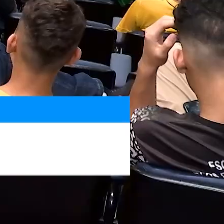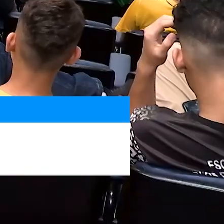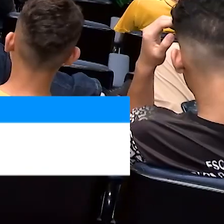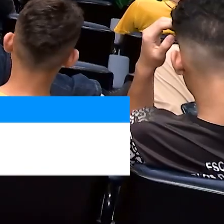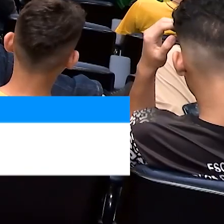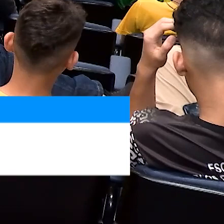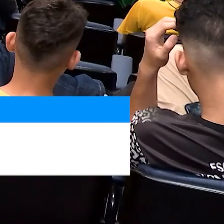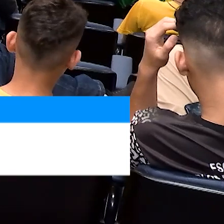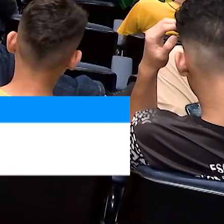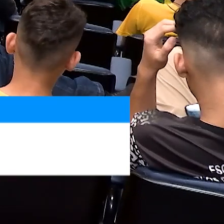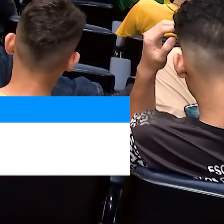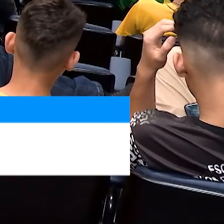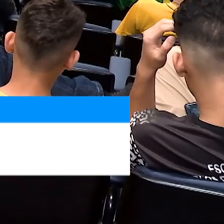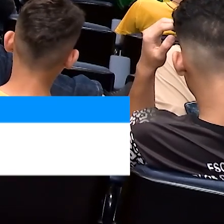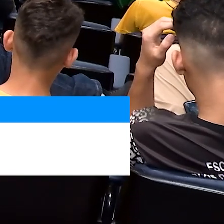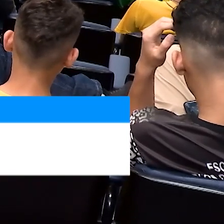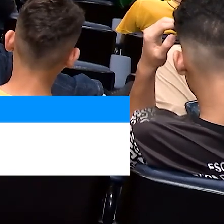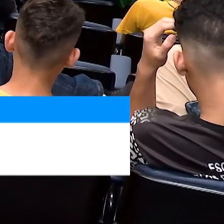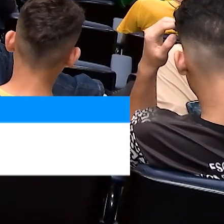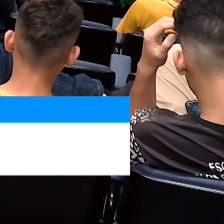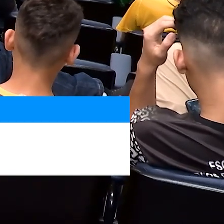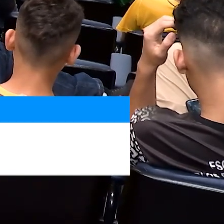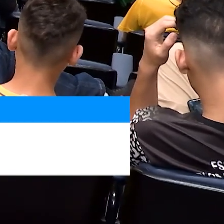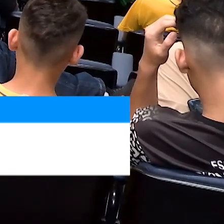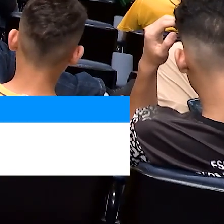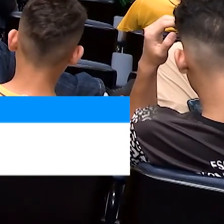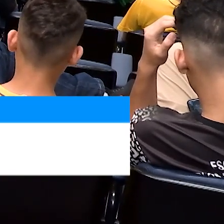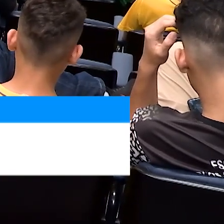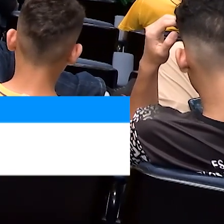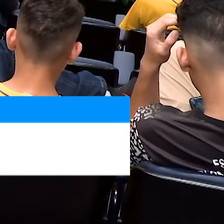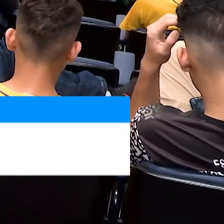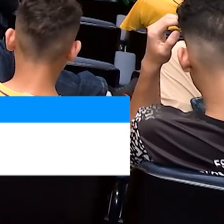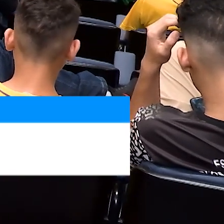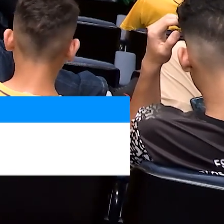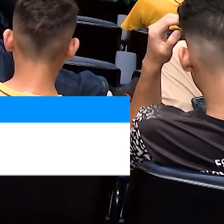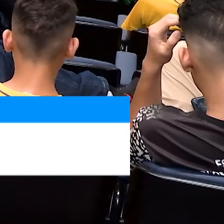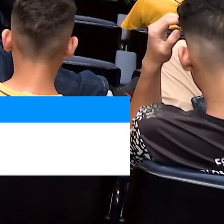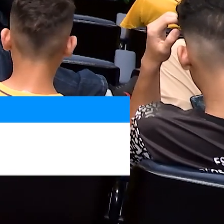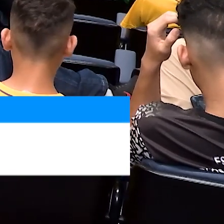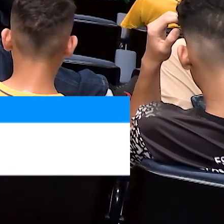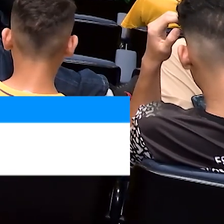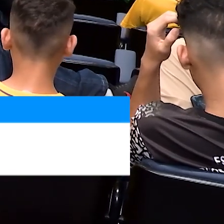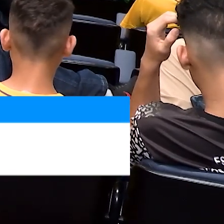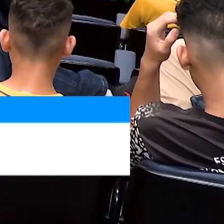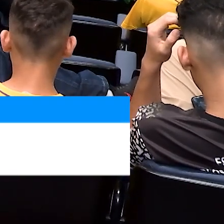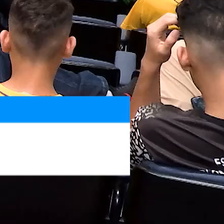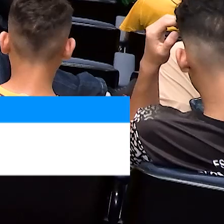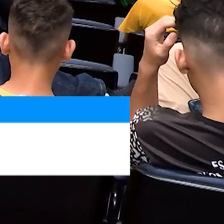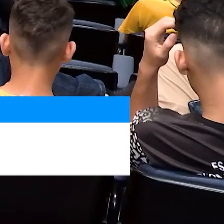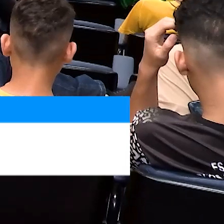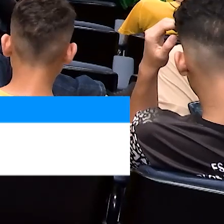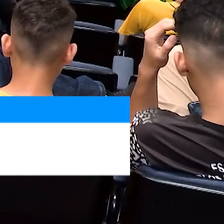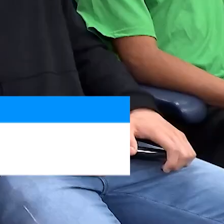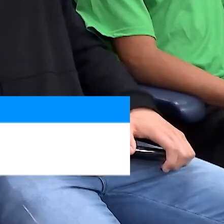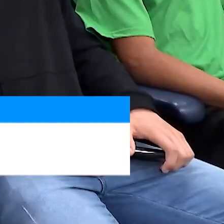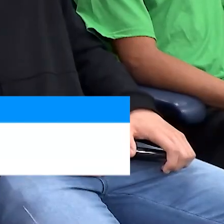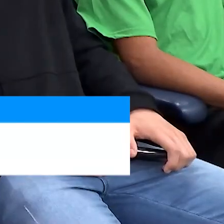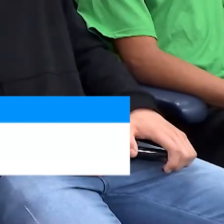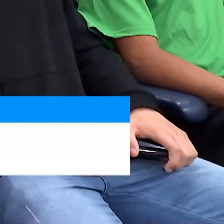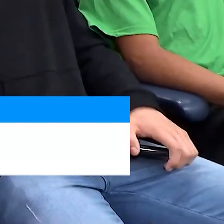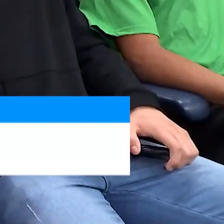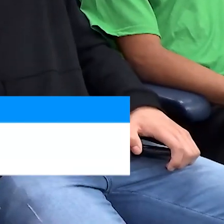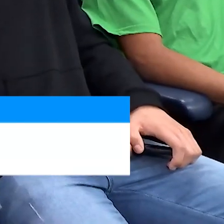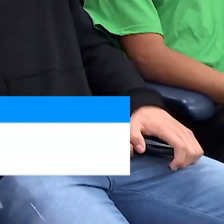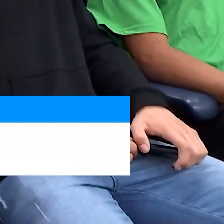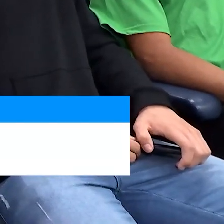nós. Durante a visita guiada, os alunos aprenderam um pouco mais sobre o dia a dia dos trabalhos parlamentares e